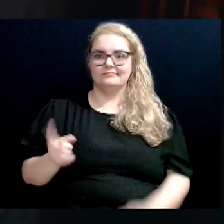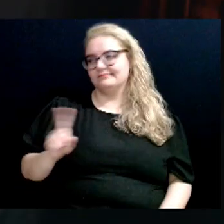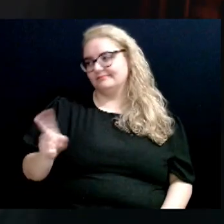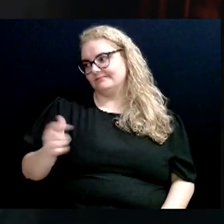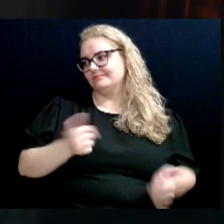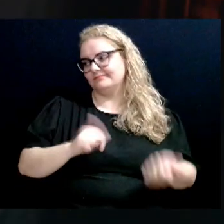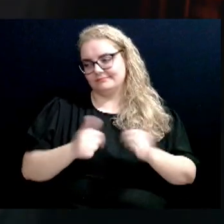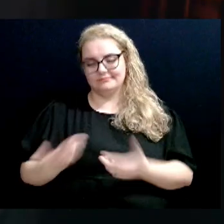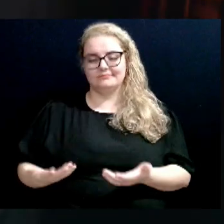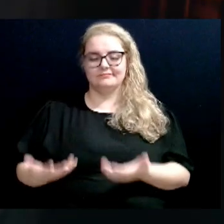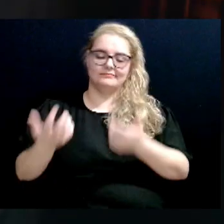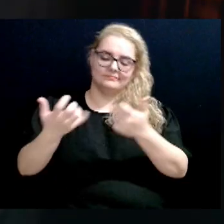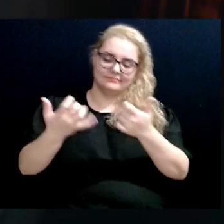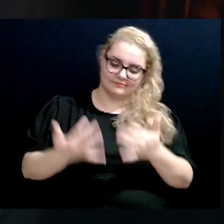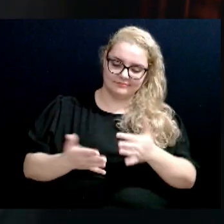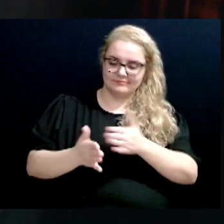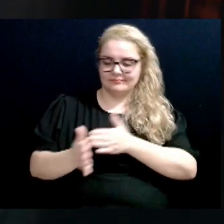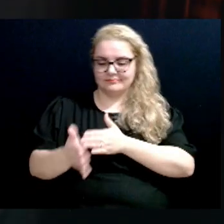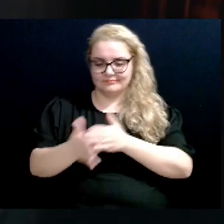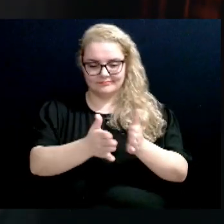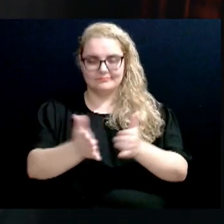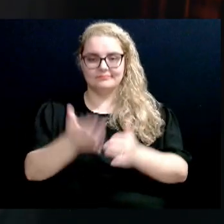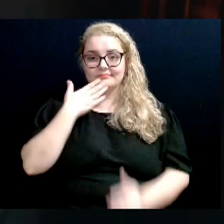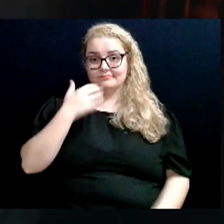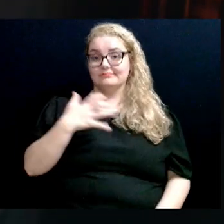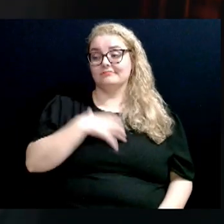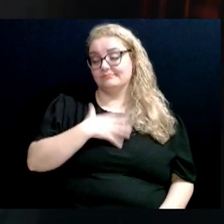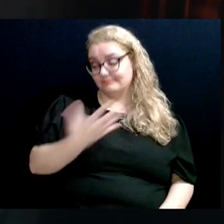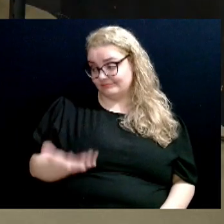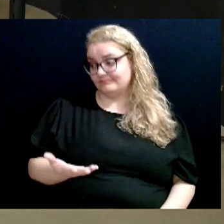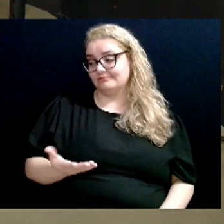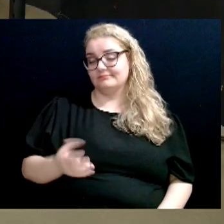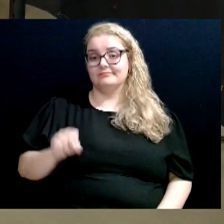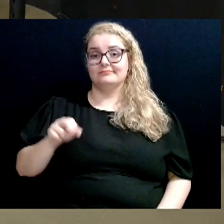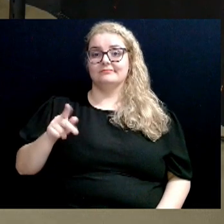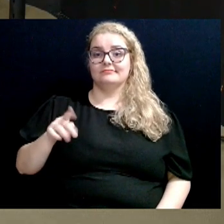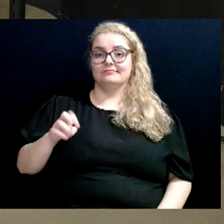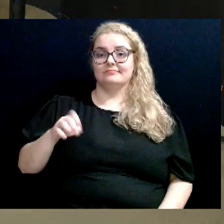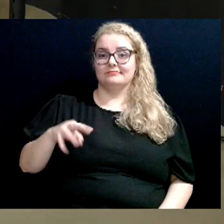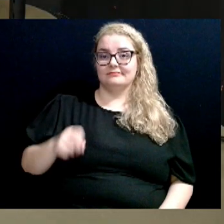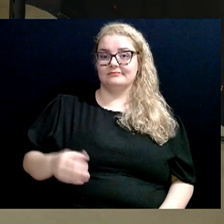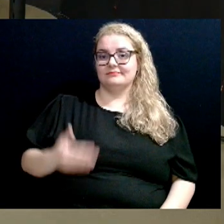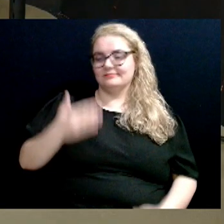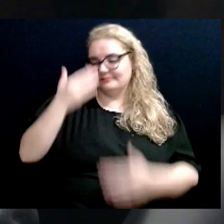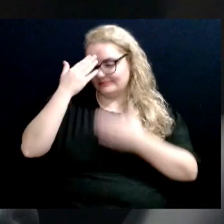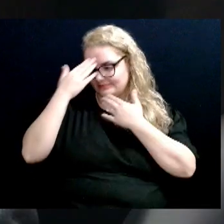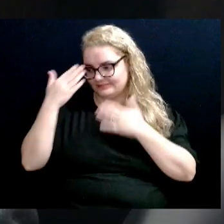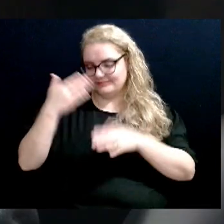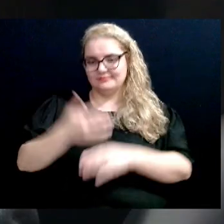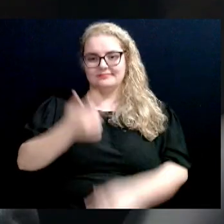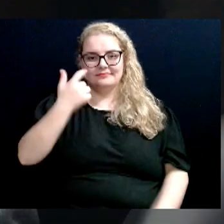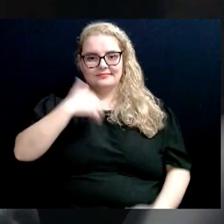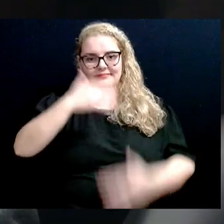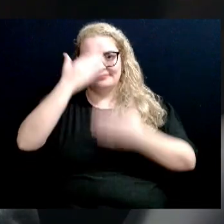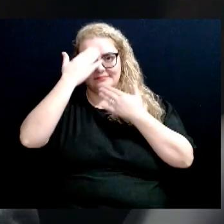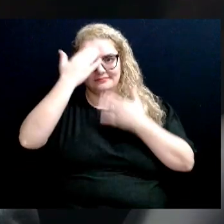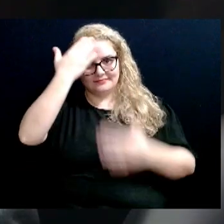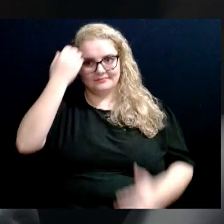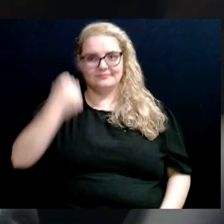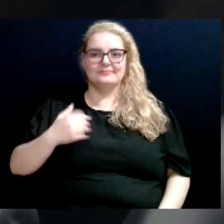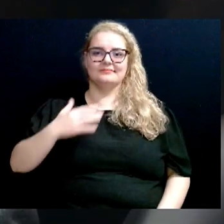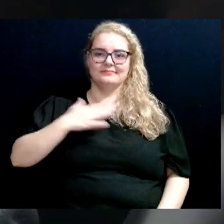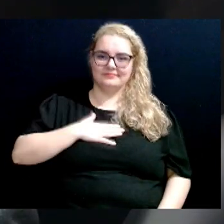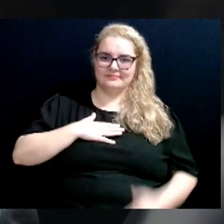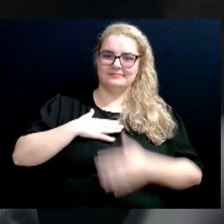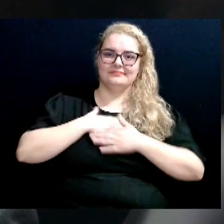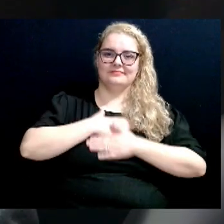orientando a melhor forma, né, dessa suplementação. Muito obrigada pela sua participação. Eu que agradeço, Rúbia, para mim é um grande prazer, para mim é um